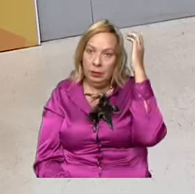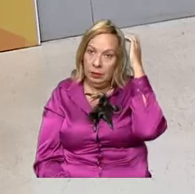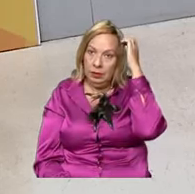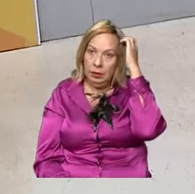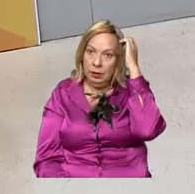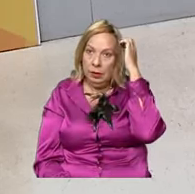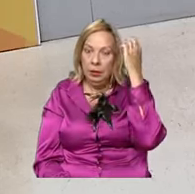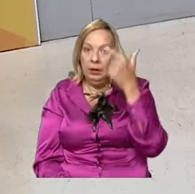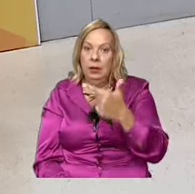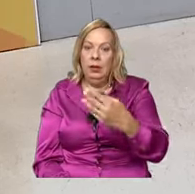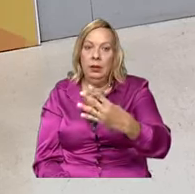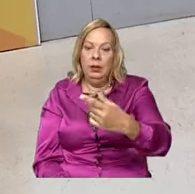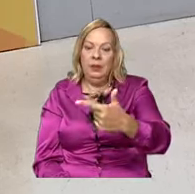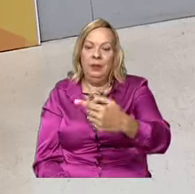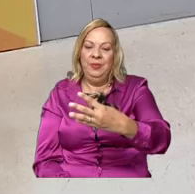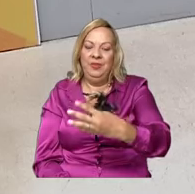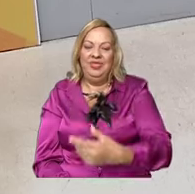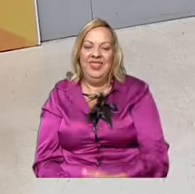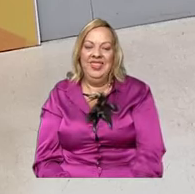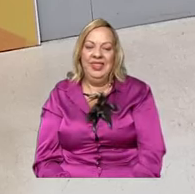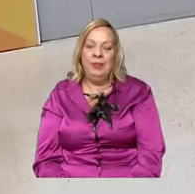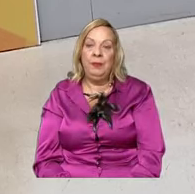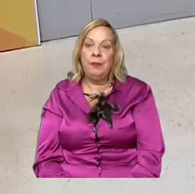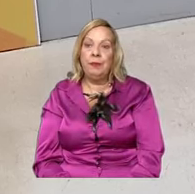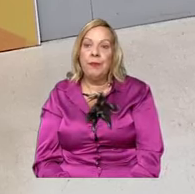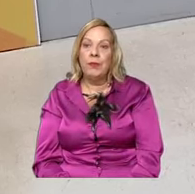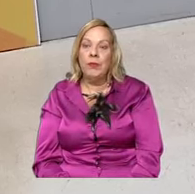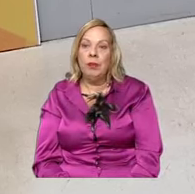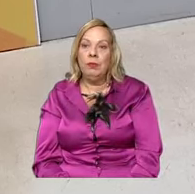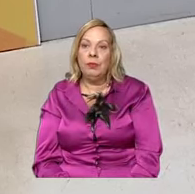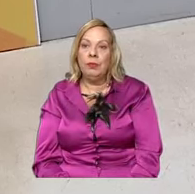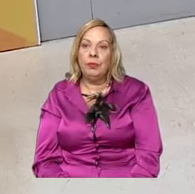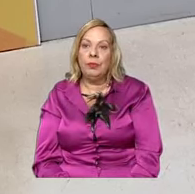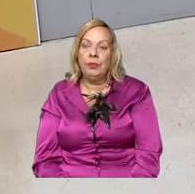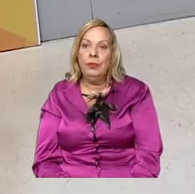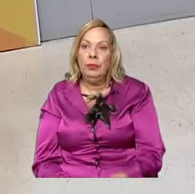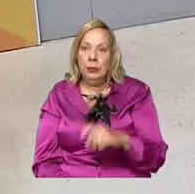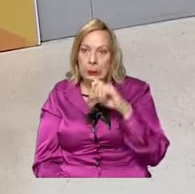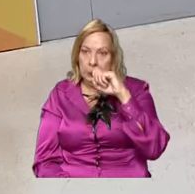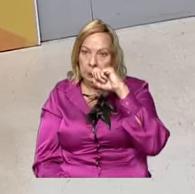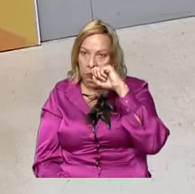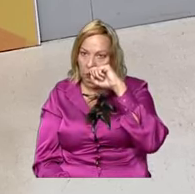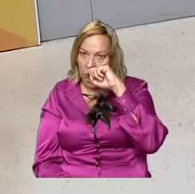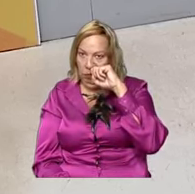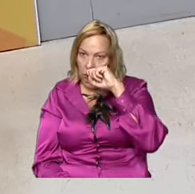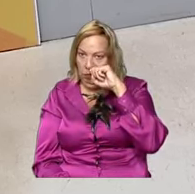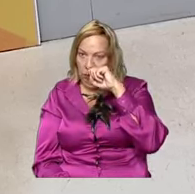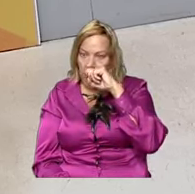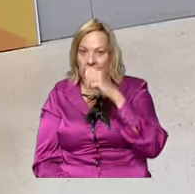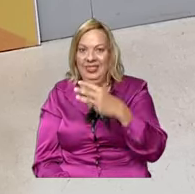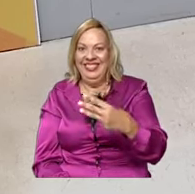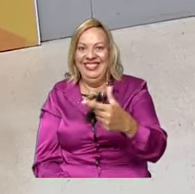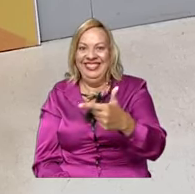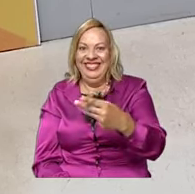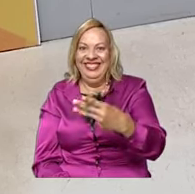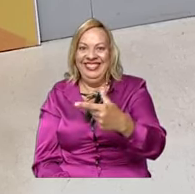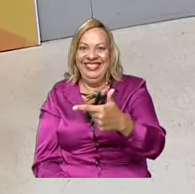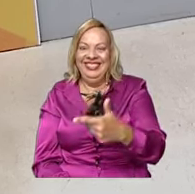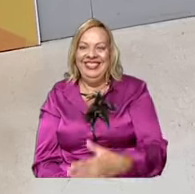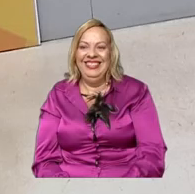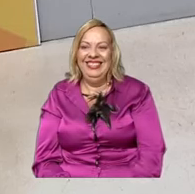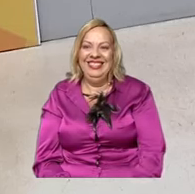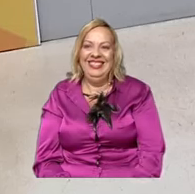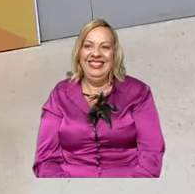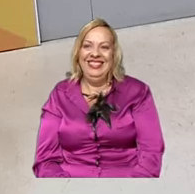Chama e você marca 24. 42, invertido, 24. 32,